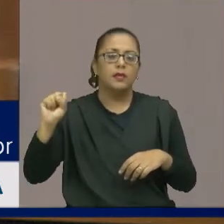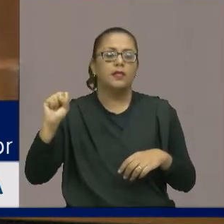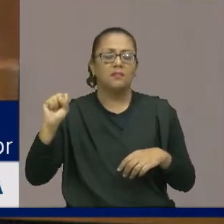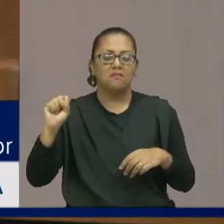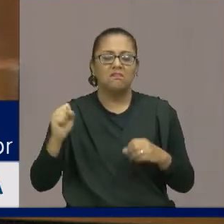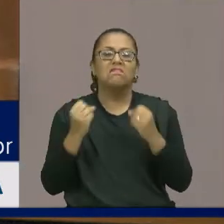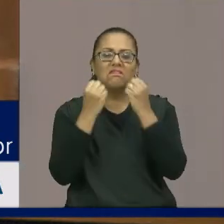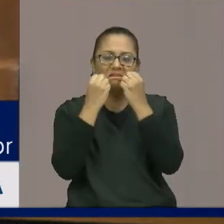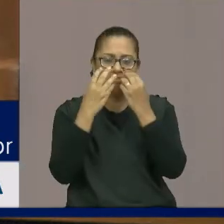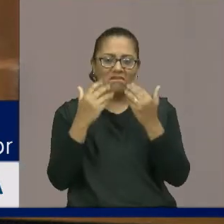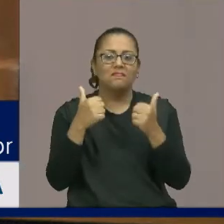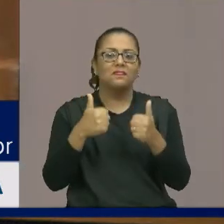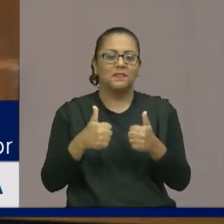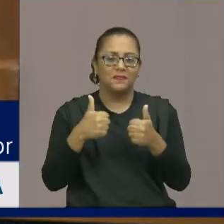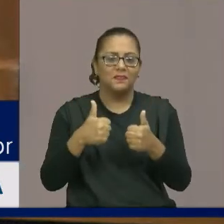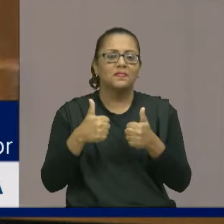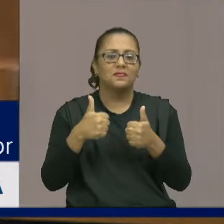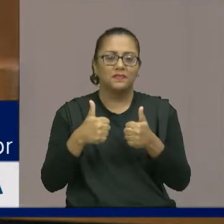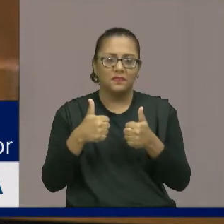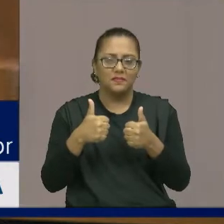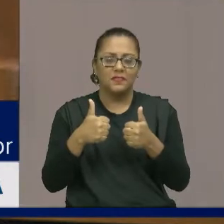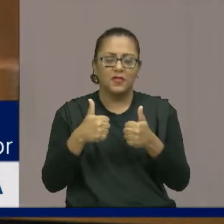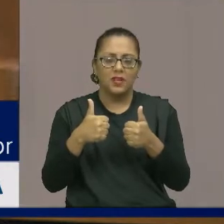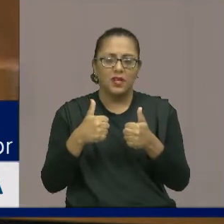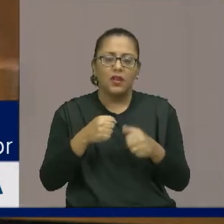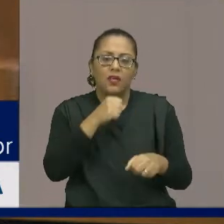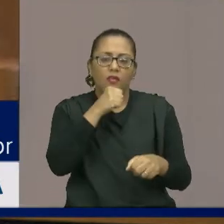hein? Tinha 89 anos.